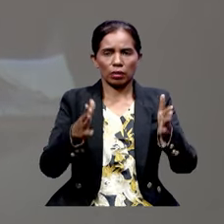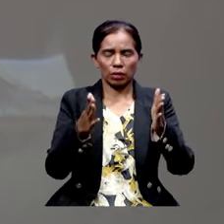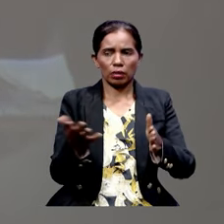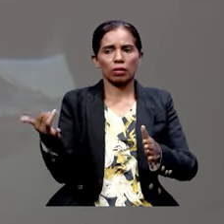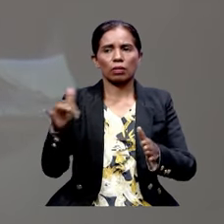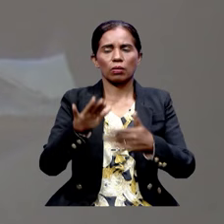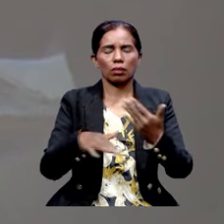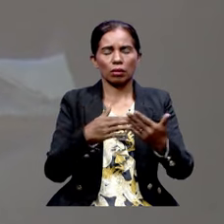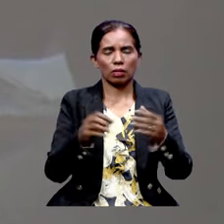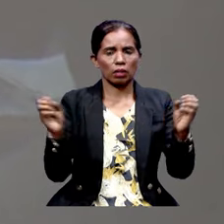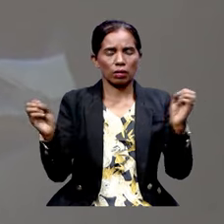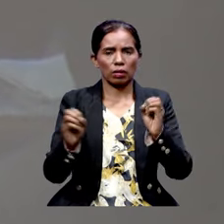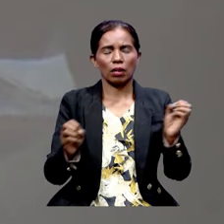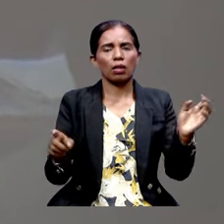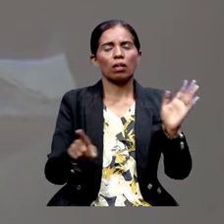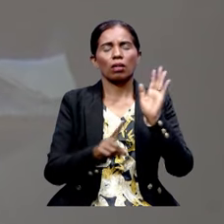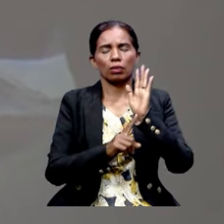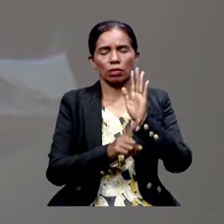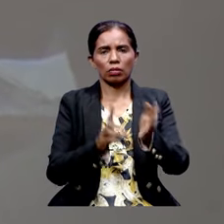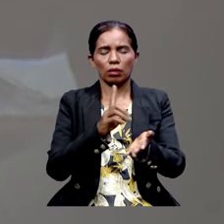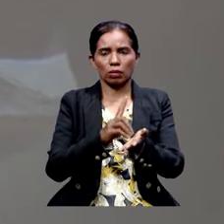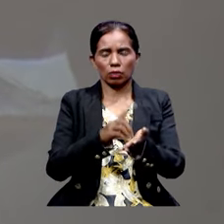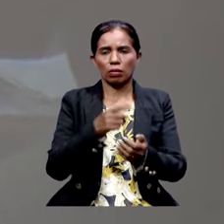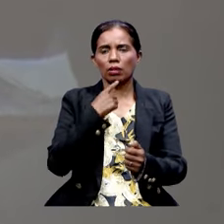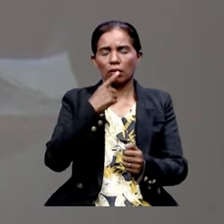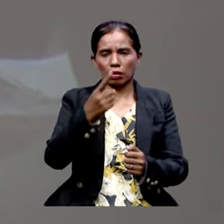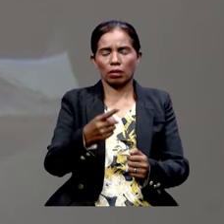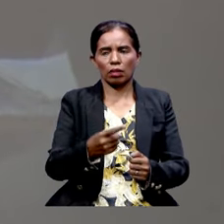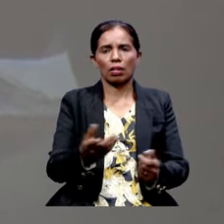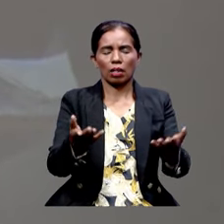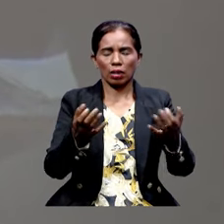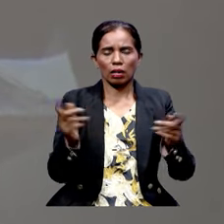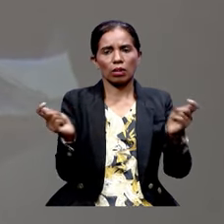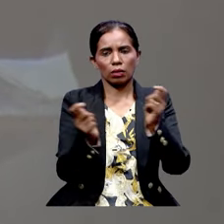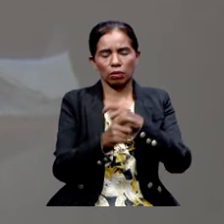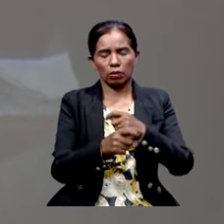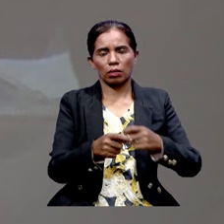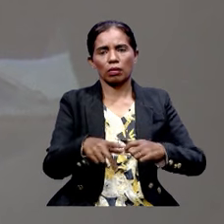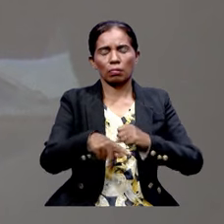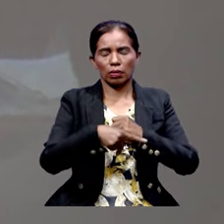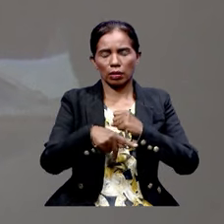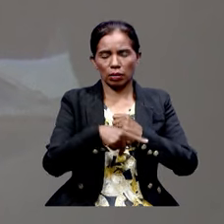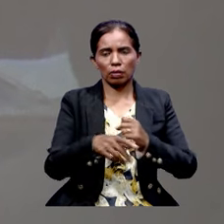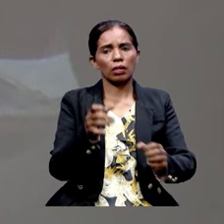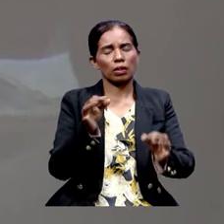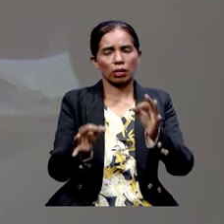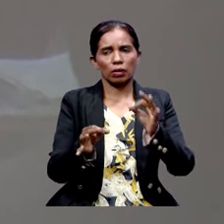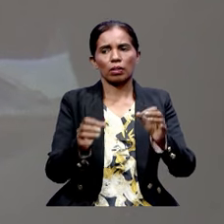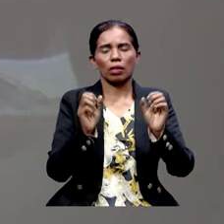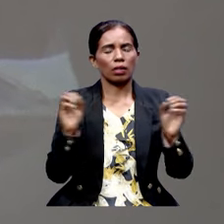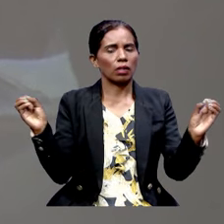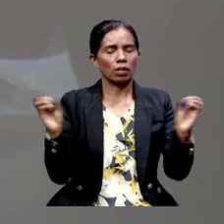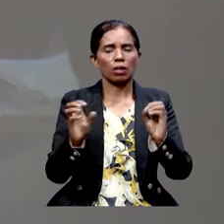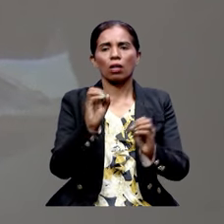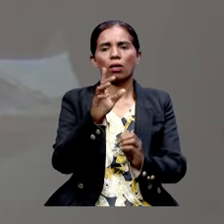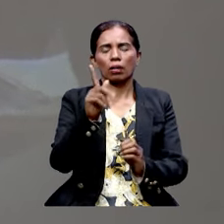sira lá o substituto. Médico nem lamenta que a cara que troca o militante partido União Ruma, a cara que mostra lá ia